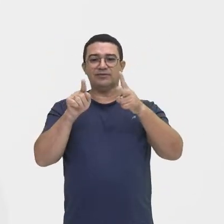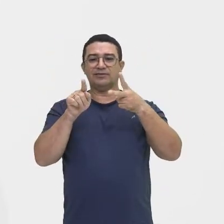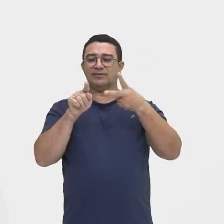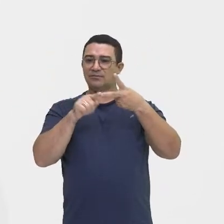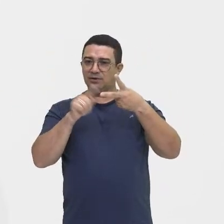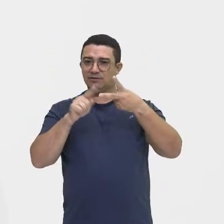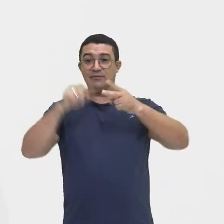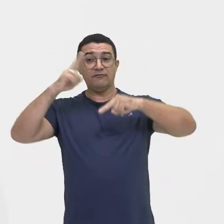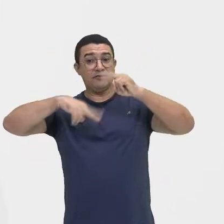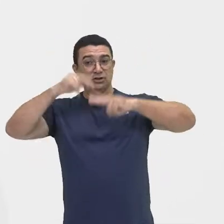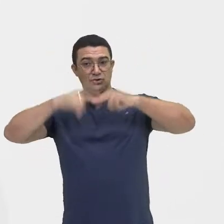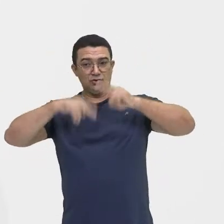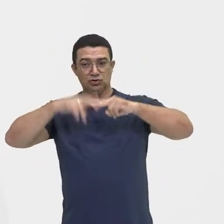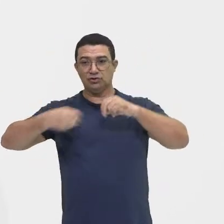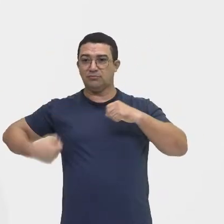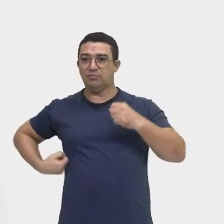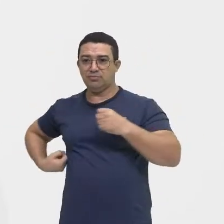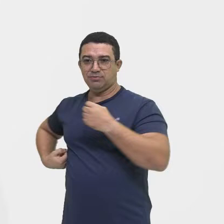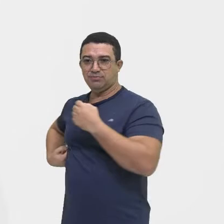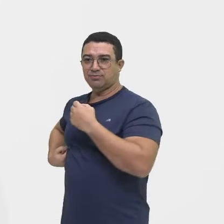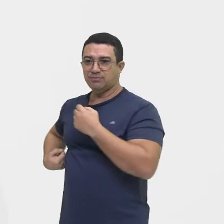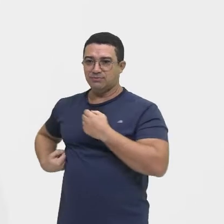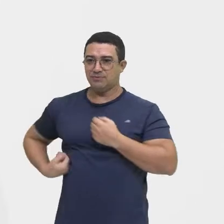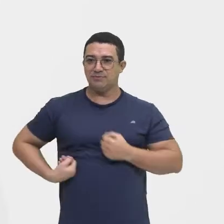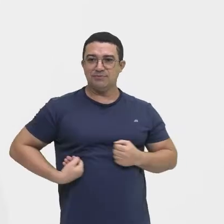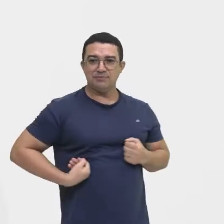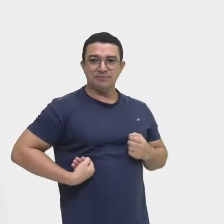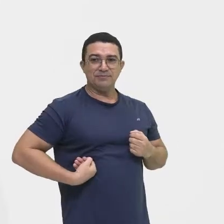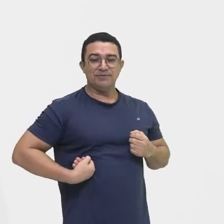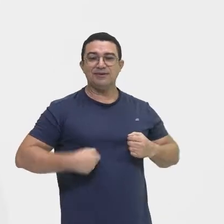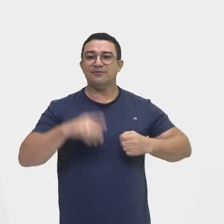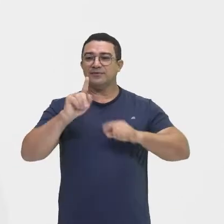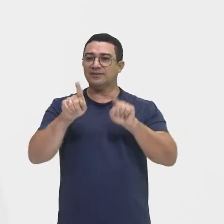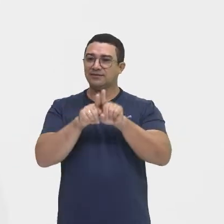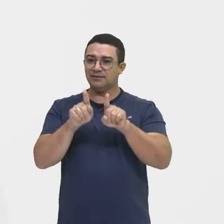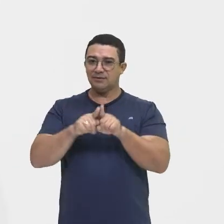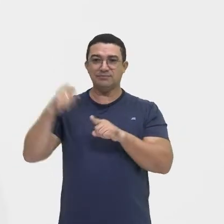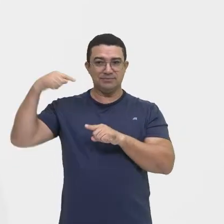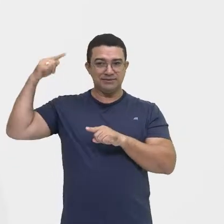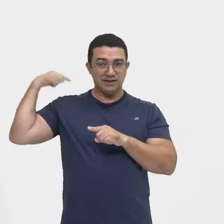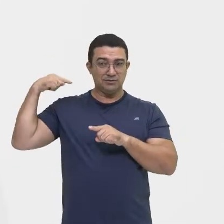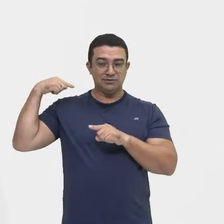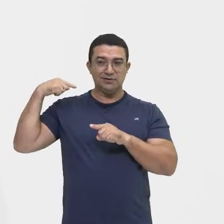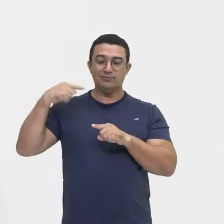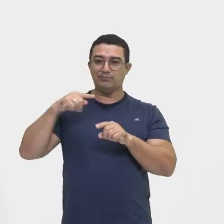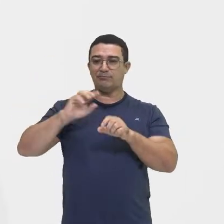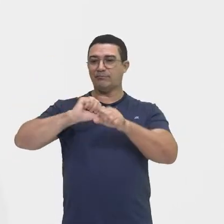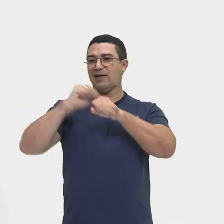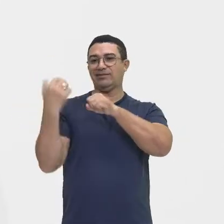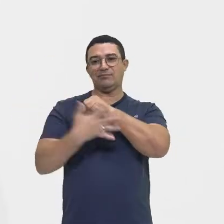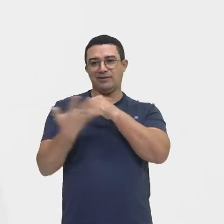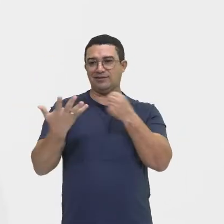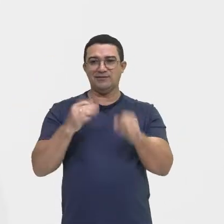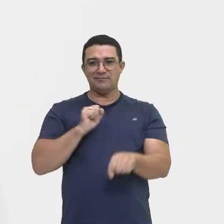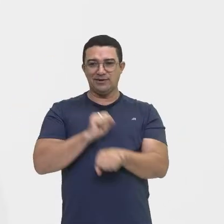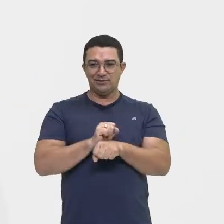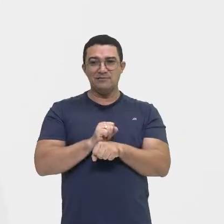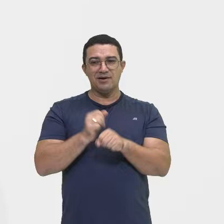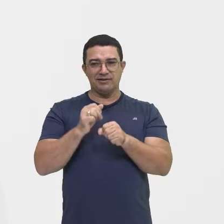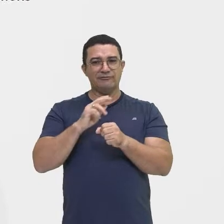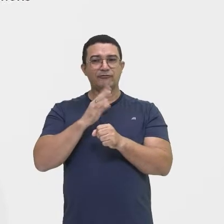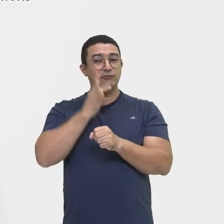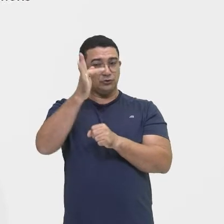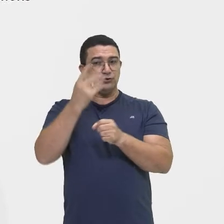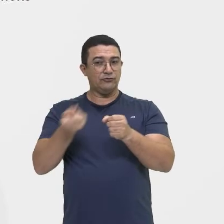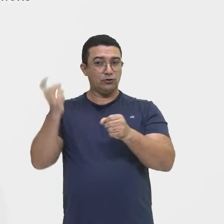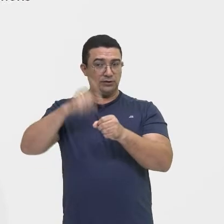e que a gente mais se diverte também. Inclusive, saudade, né, dessas duas festas que o Covid tirou da gente, mas em breve eles voltam. E a literatura